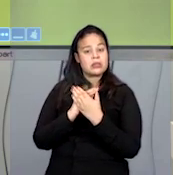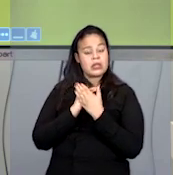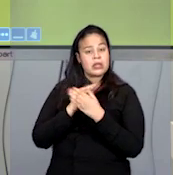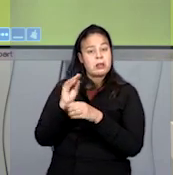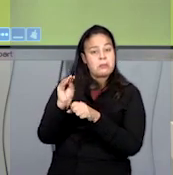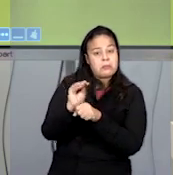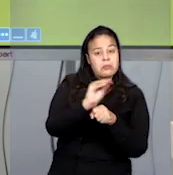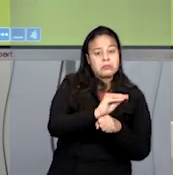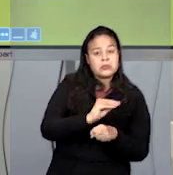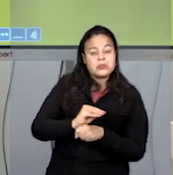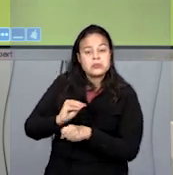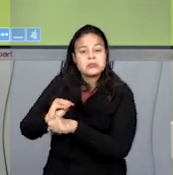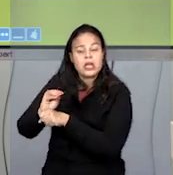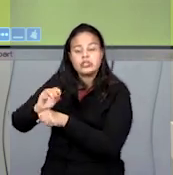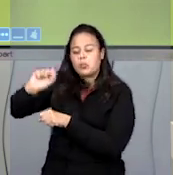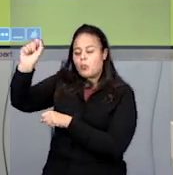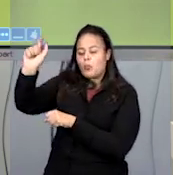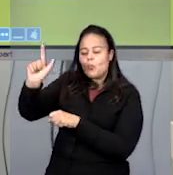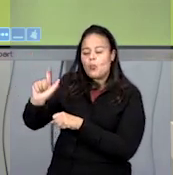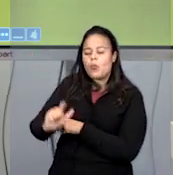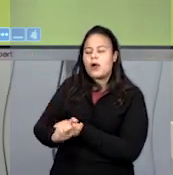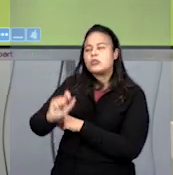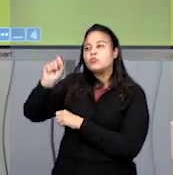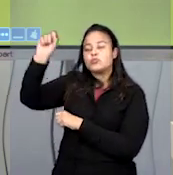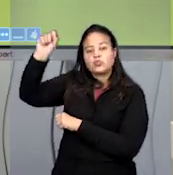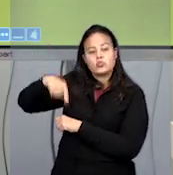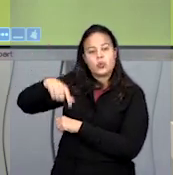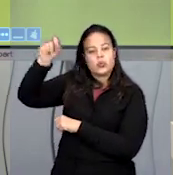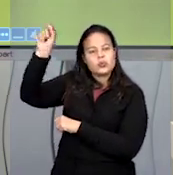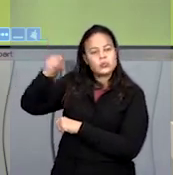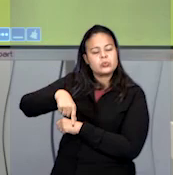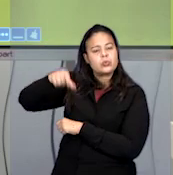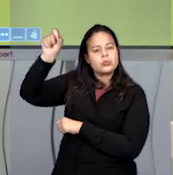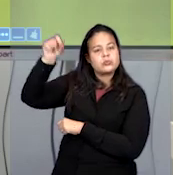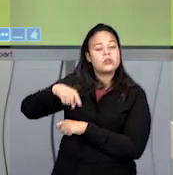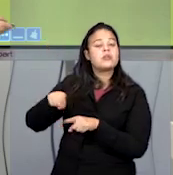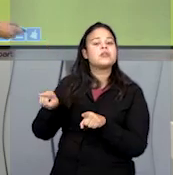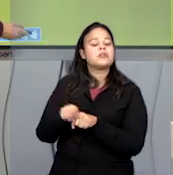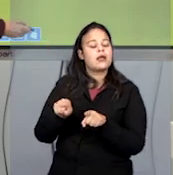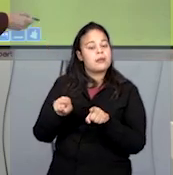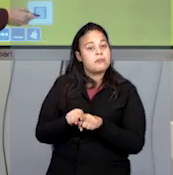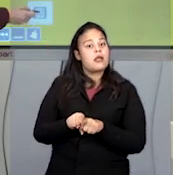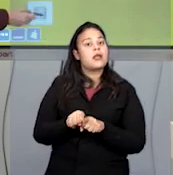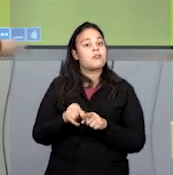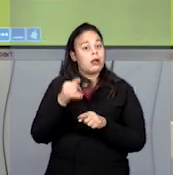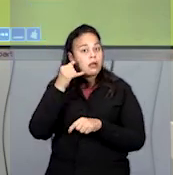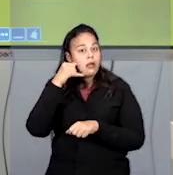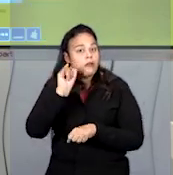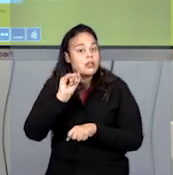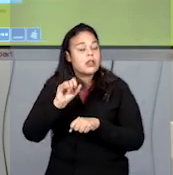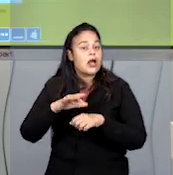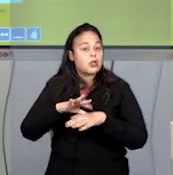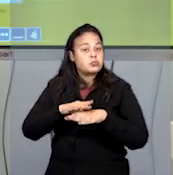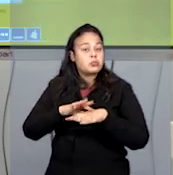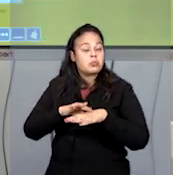destruição pode causar aumento da incidência de casos de câncer de pele.